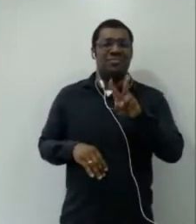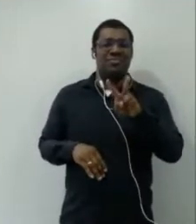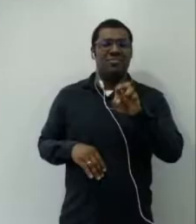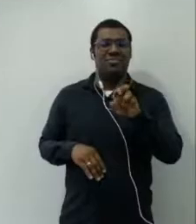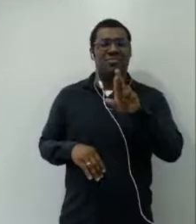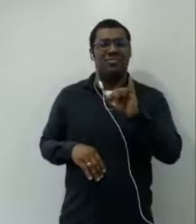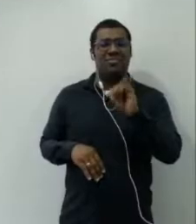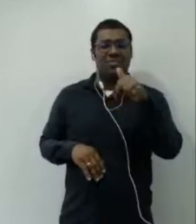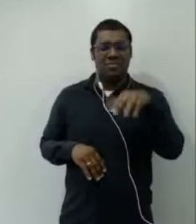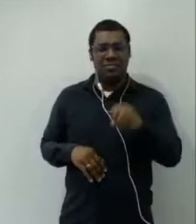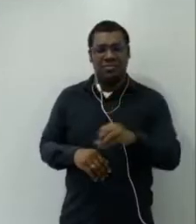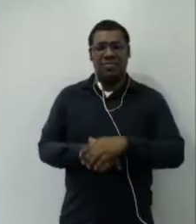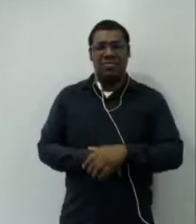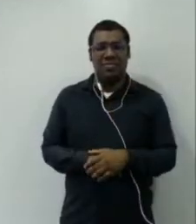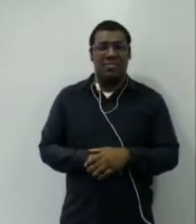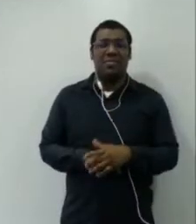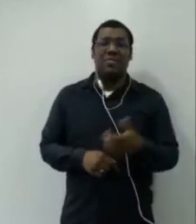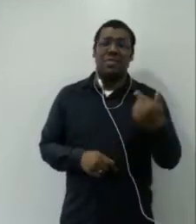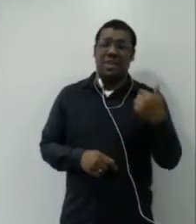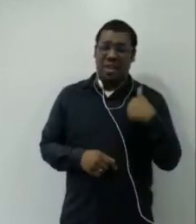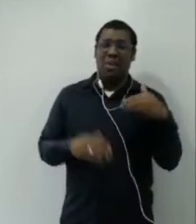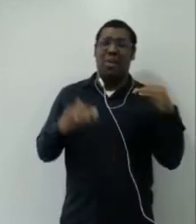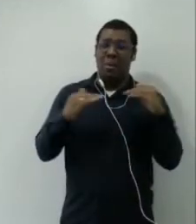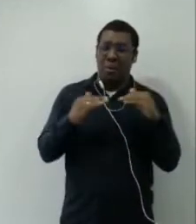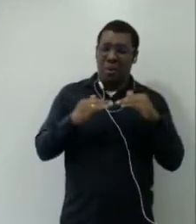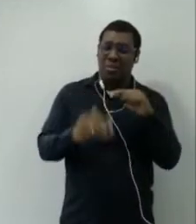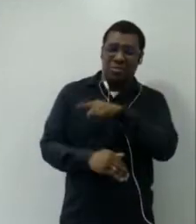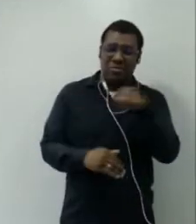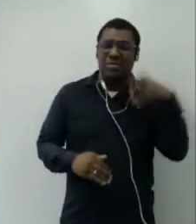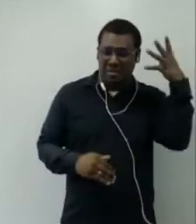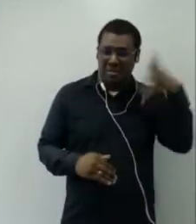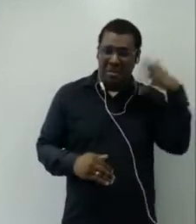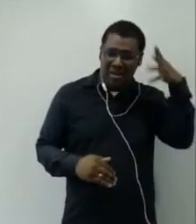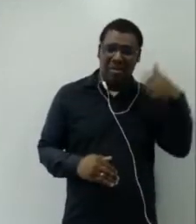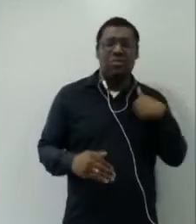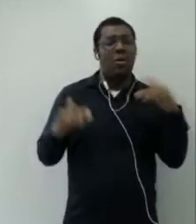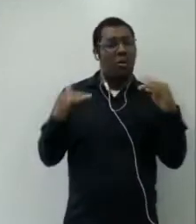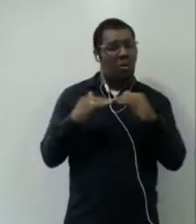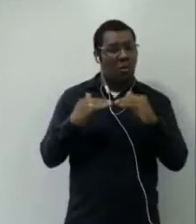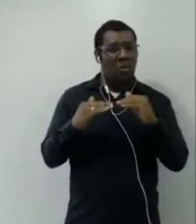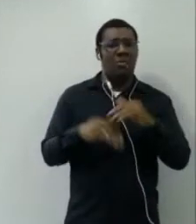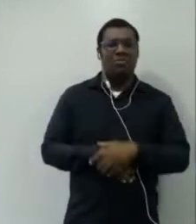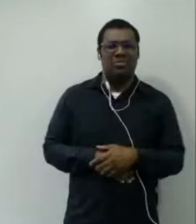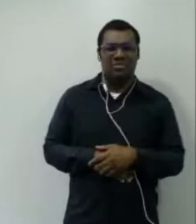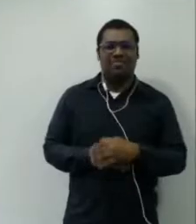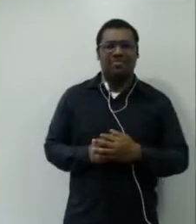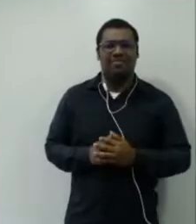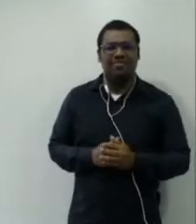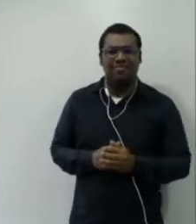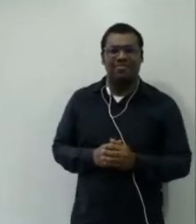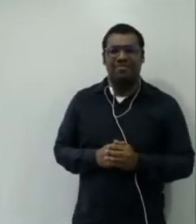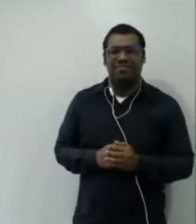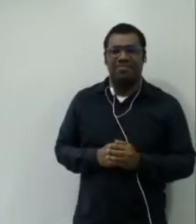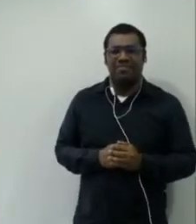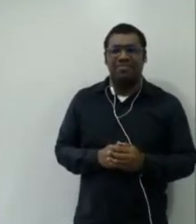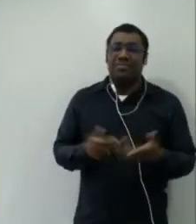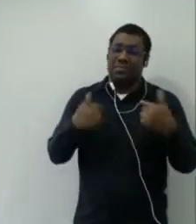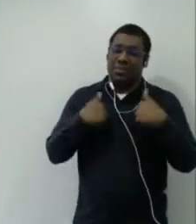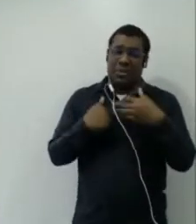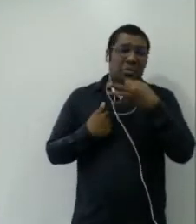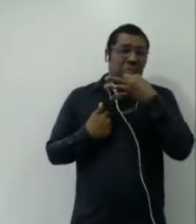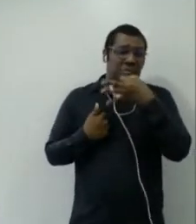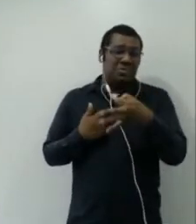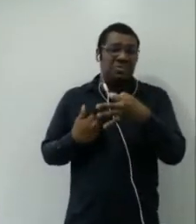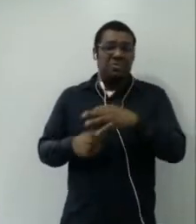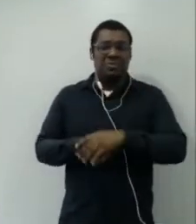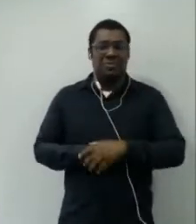não posso deixar de concordar e subscrever tudo aquilo que foi falado a respeito dele. Mas, para mim, ter que falar do